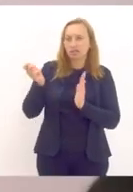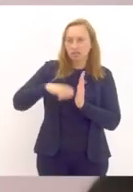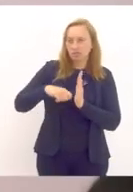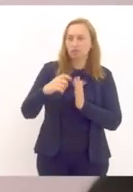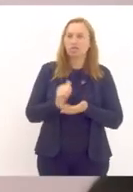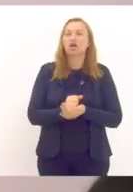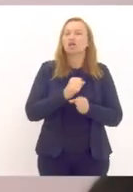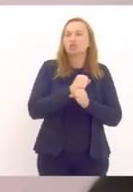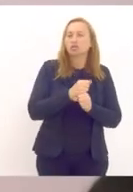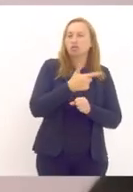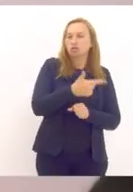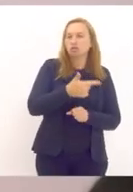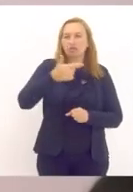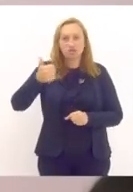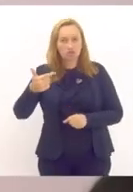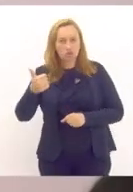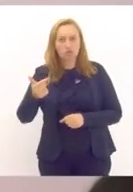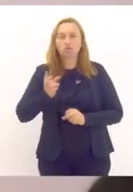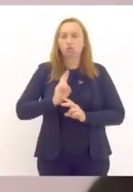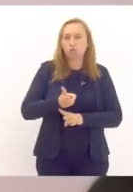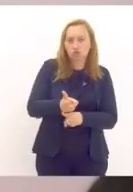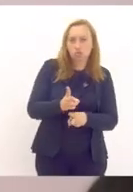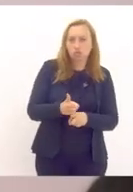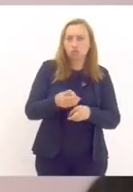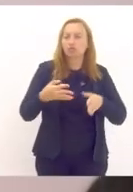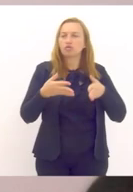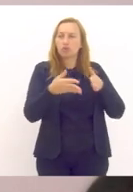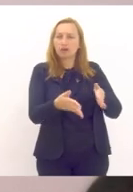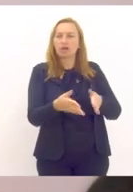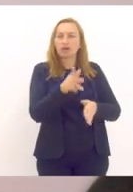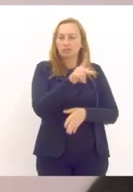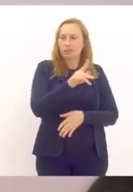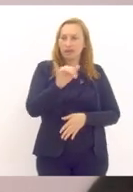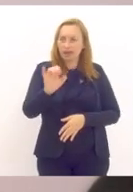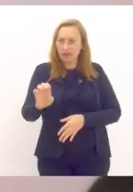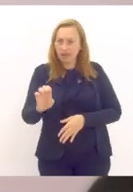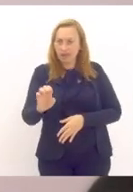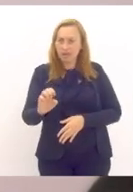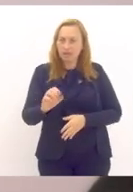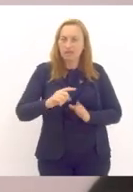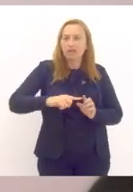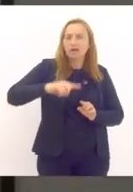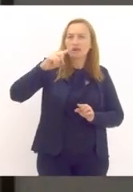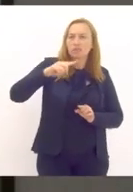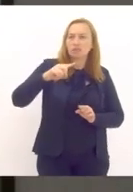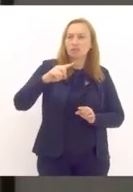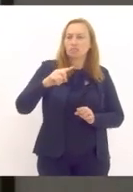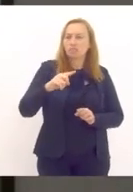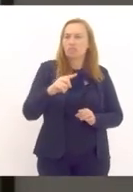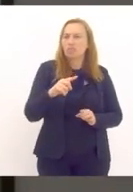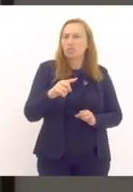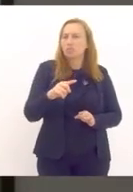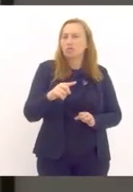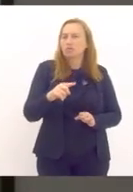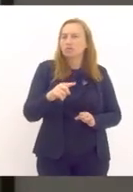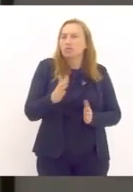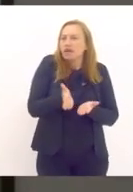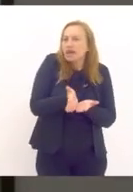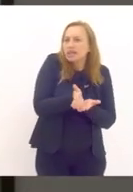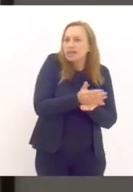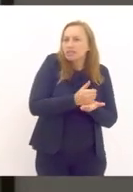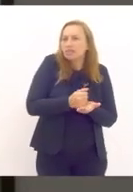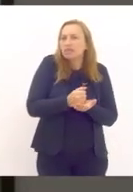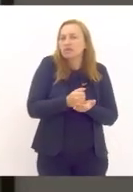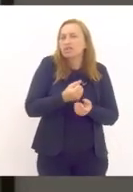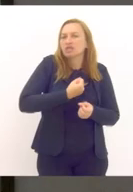Em 2022, continua tendo destaque as PEs altas e nós não tivemos. Por que ele é um pouco menor? Porque o grande recebimento que nós tivemos